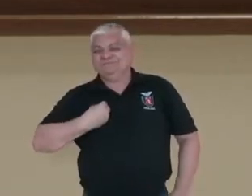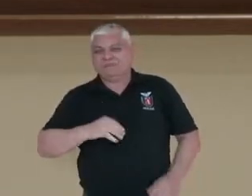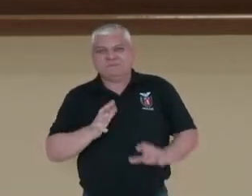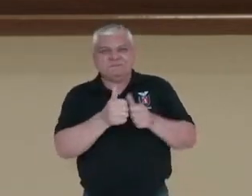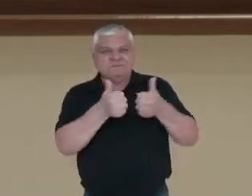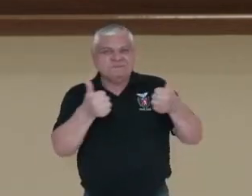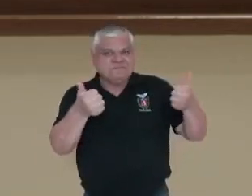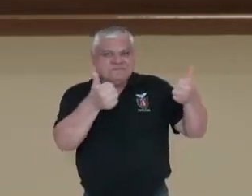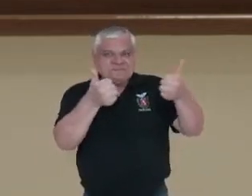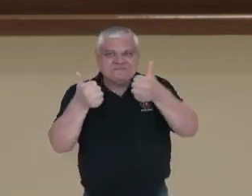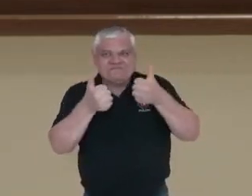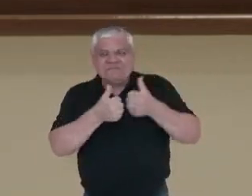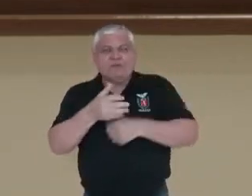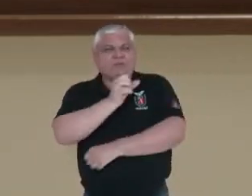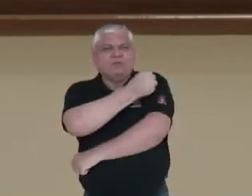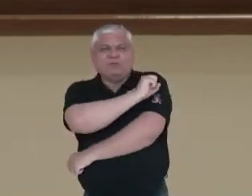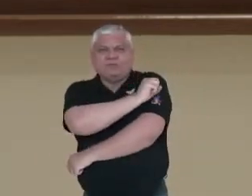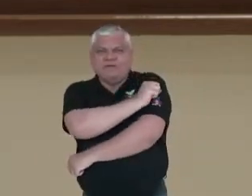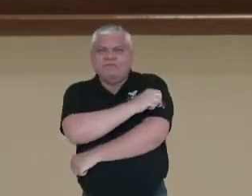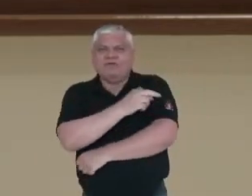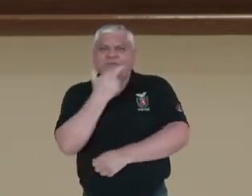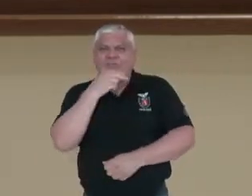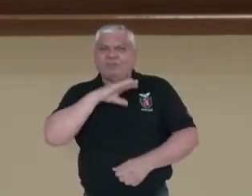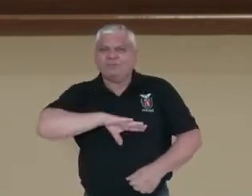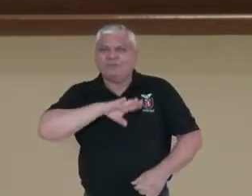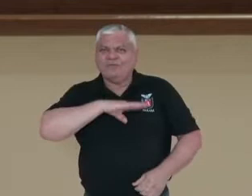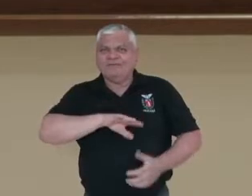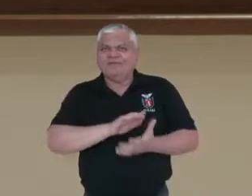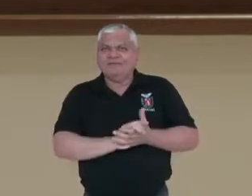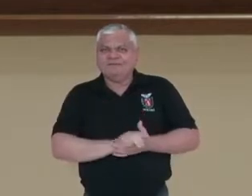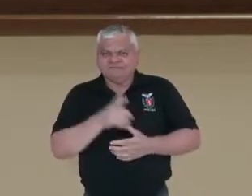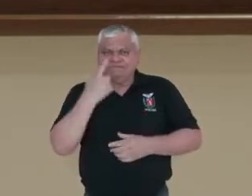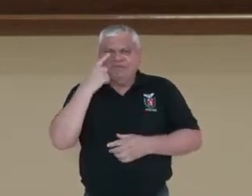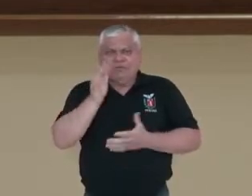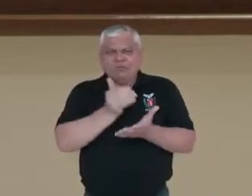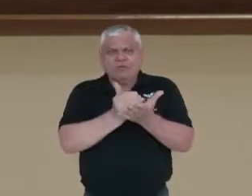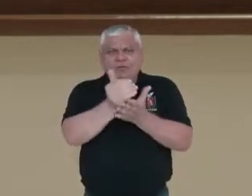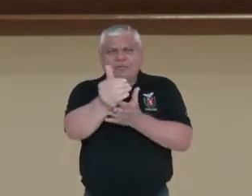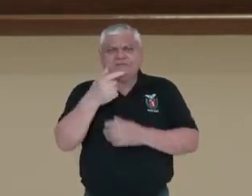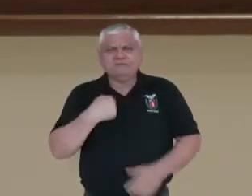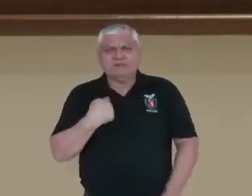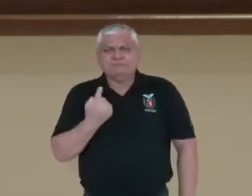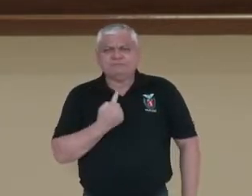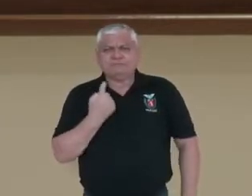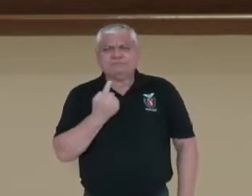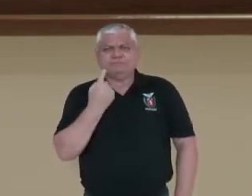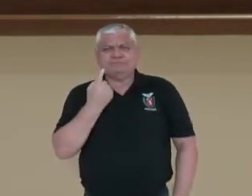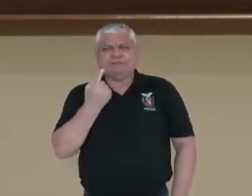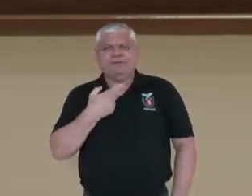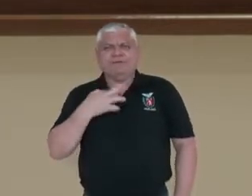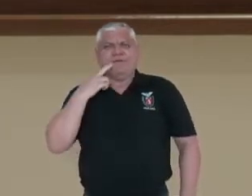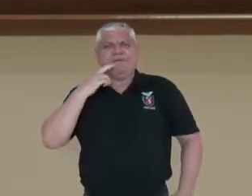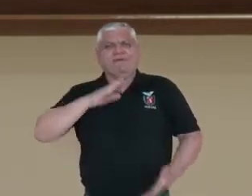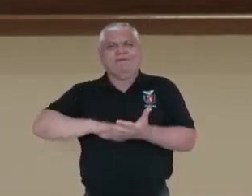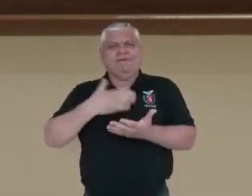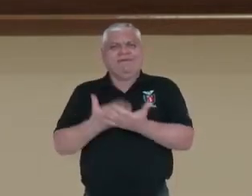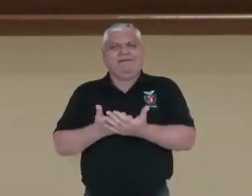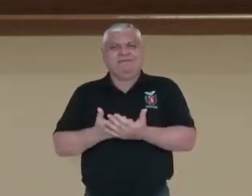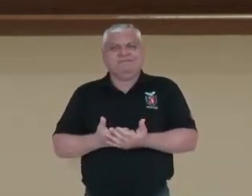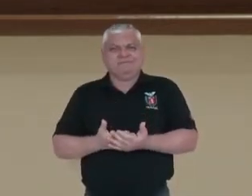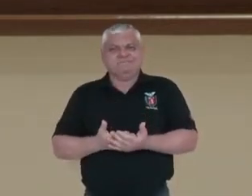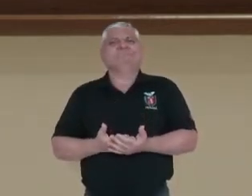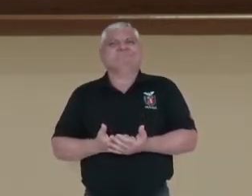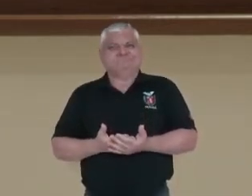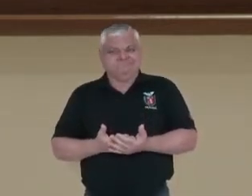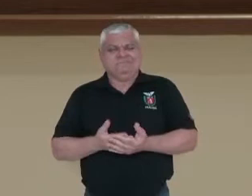bem com vocês? Oitavo ano, língua portuguesa. E vocês viram que no início eu estava aqui esperando e o Ronaldo não apareceu? Tive que